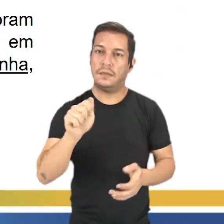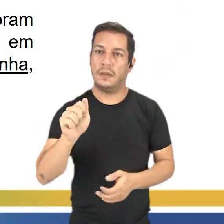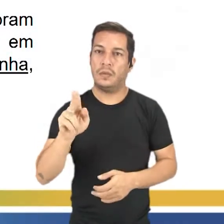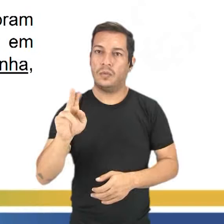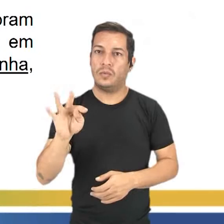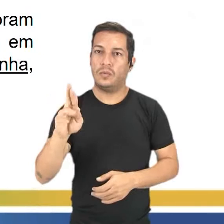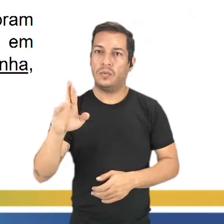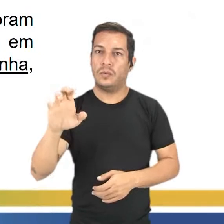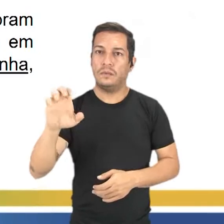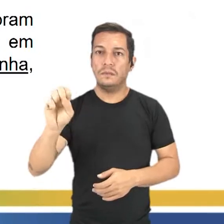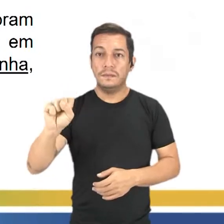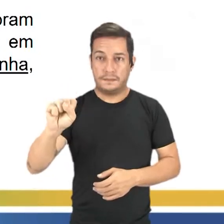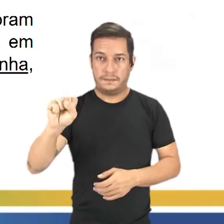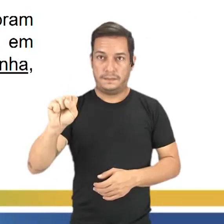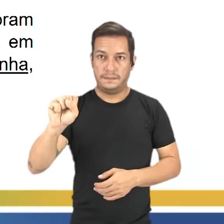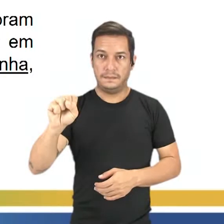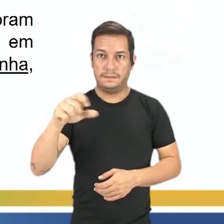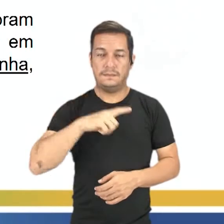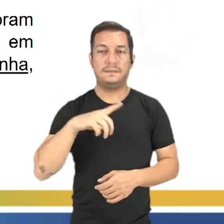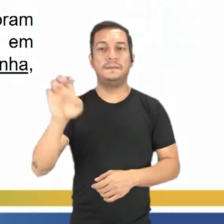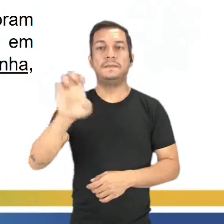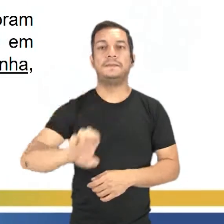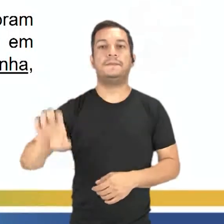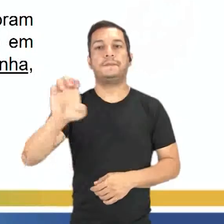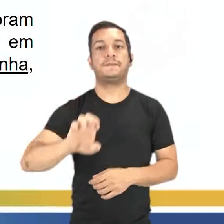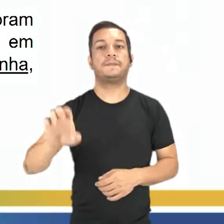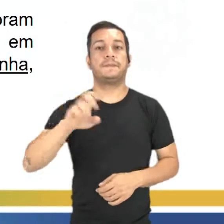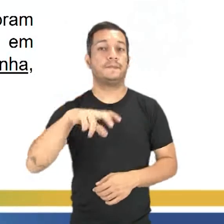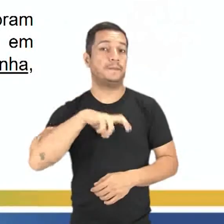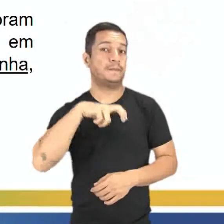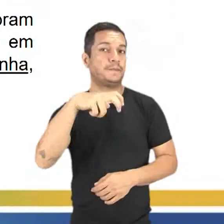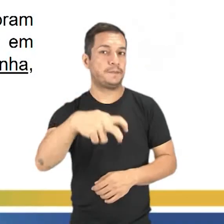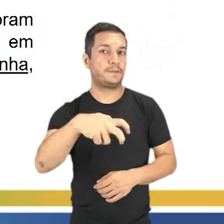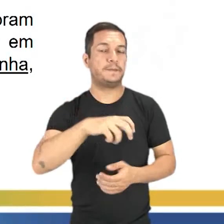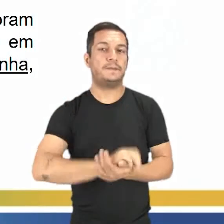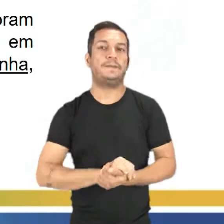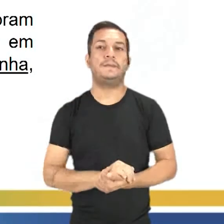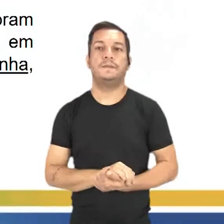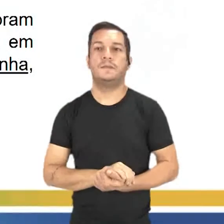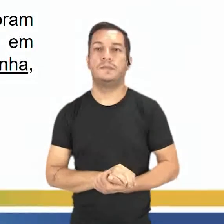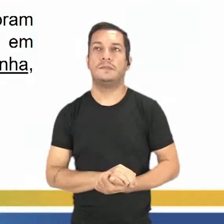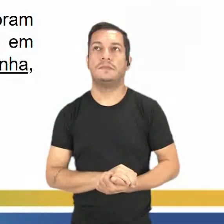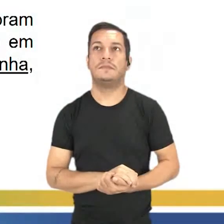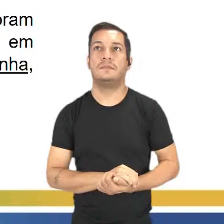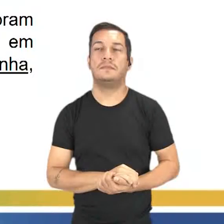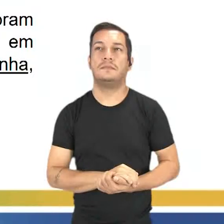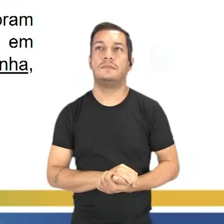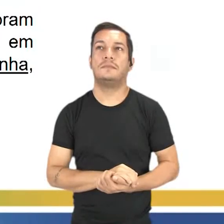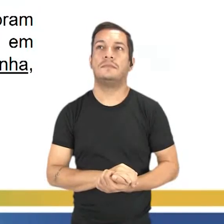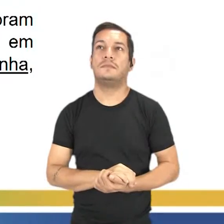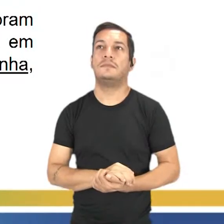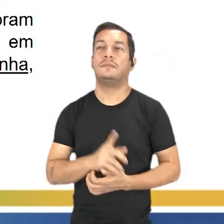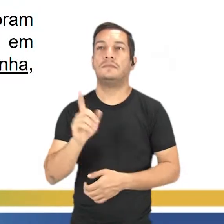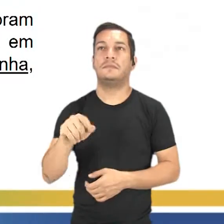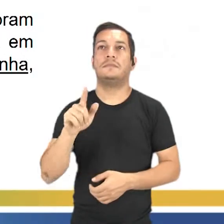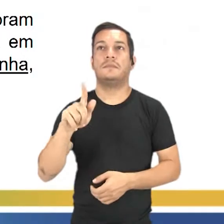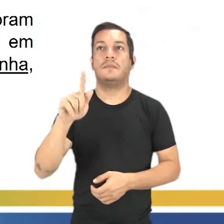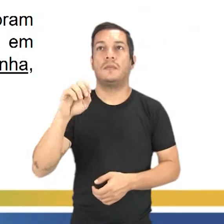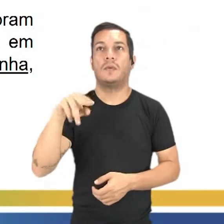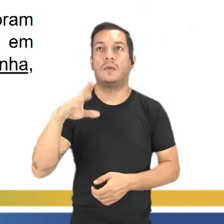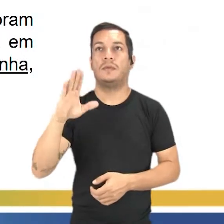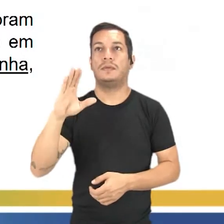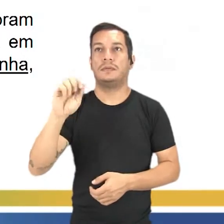lá na Europa, em Portugal, mais especificamente? Foram esses: